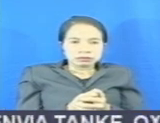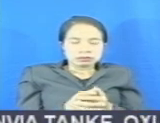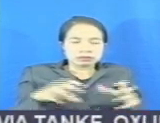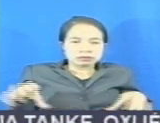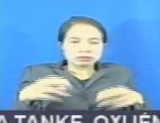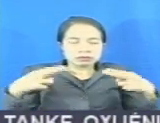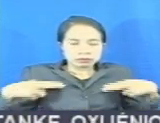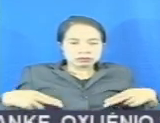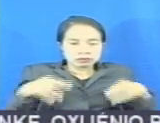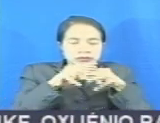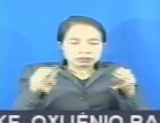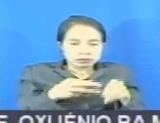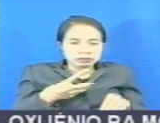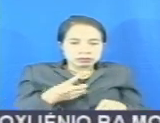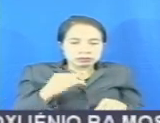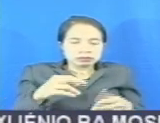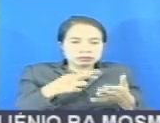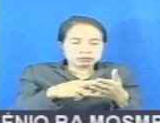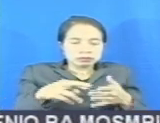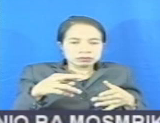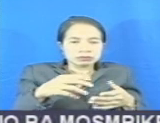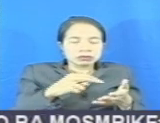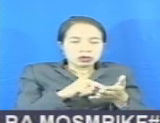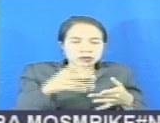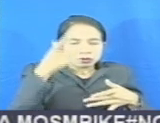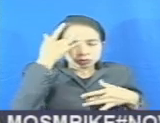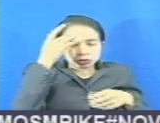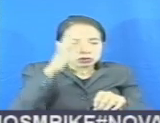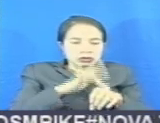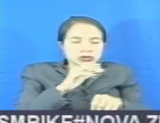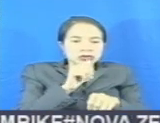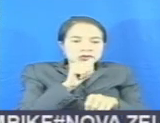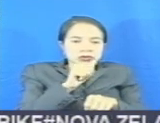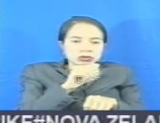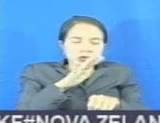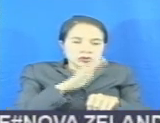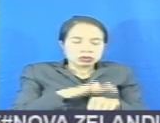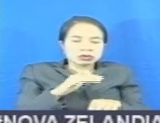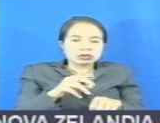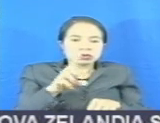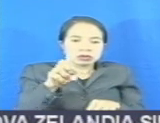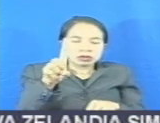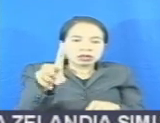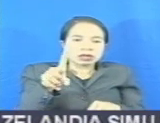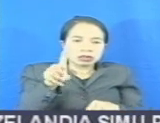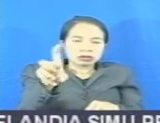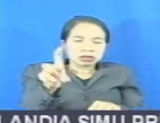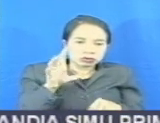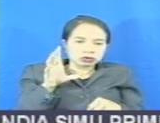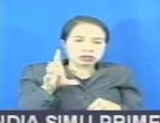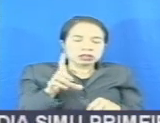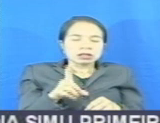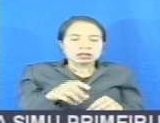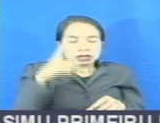Serviço Saúde Município de Ili resiste número moras dengue hamutuk atus ida resin ahu si fulan zaneiro to ohin loron. Tambane